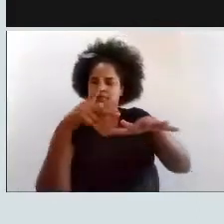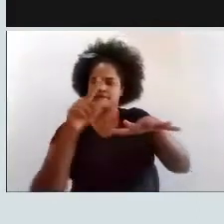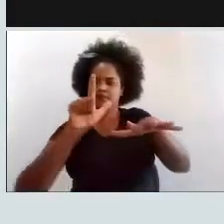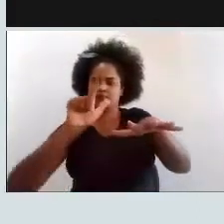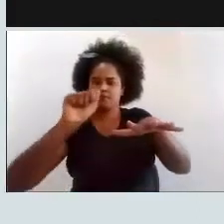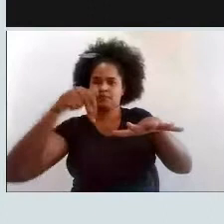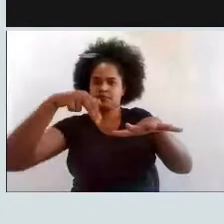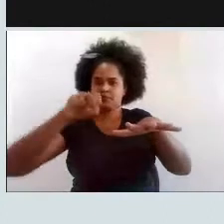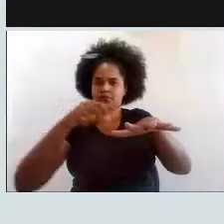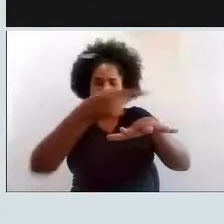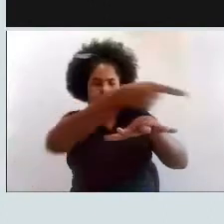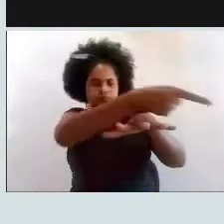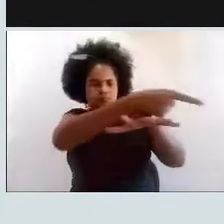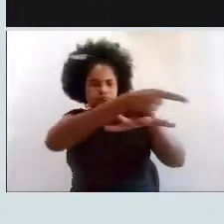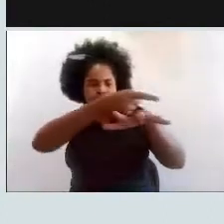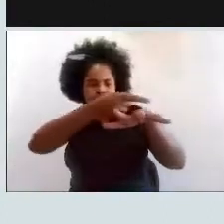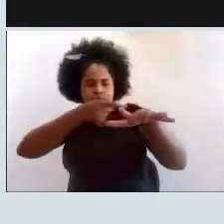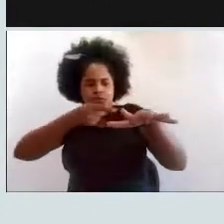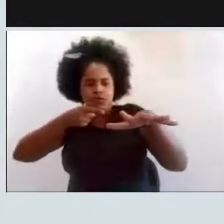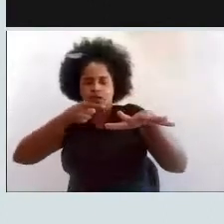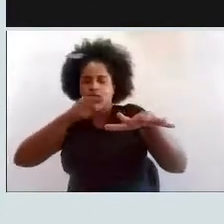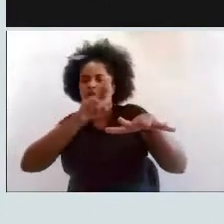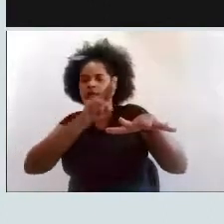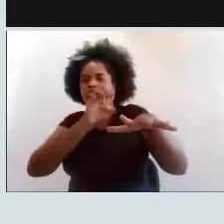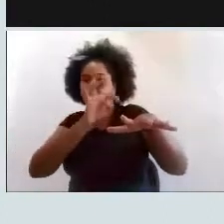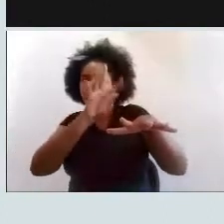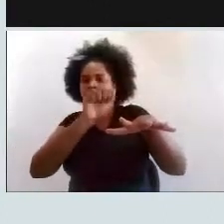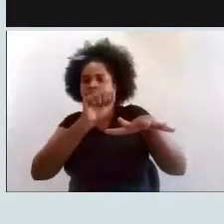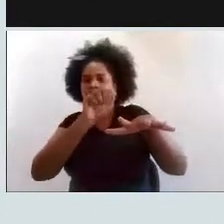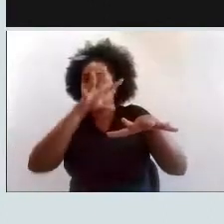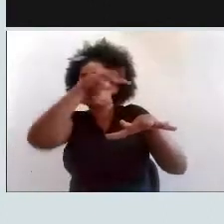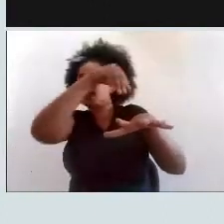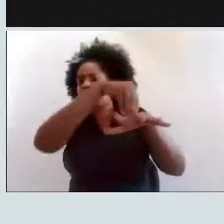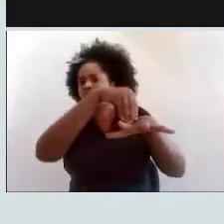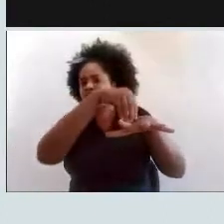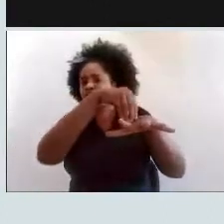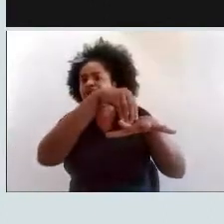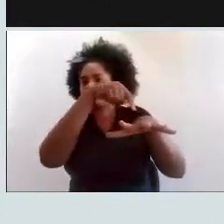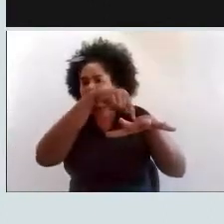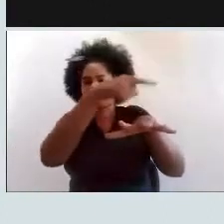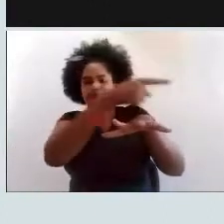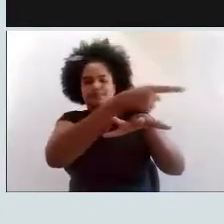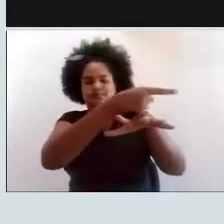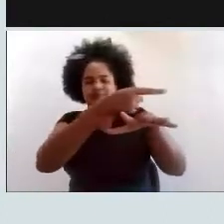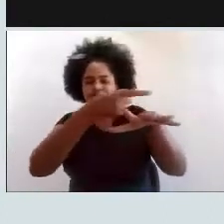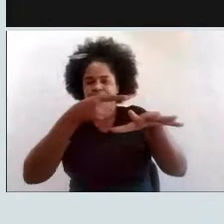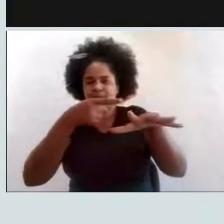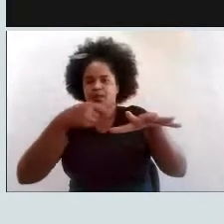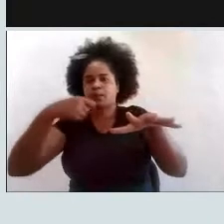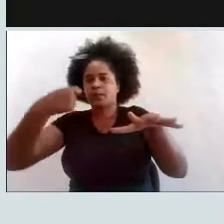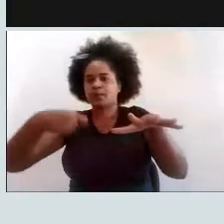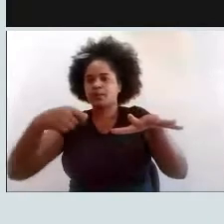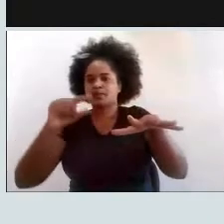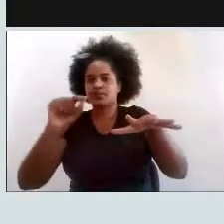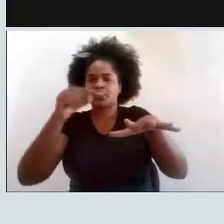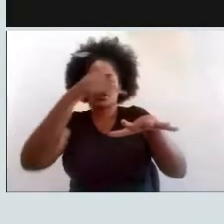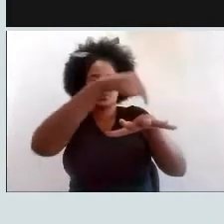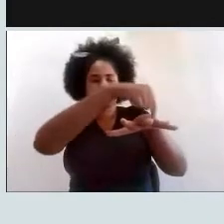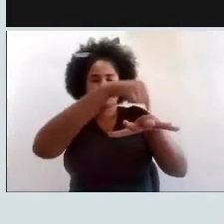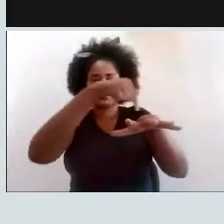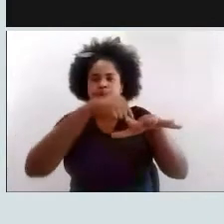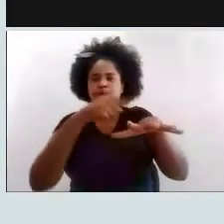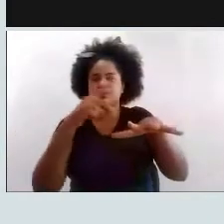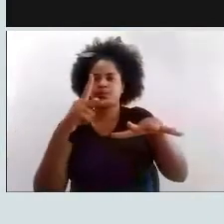né? Uma reta está contida no plano quando pelo menos dois de seus pontos pertencem